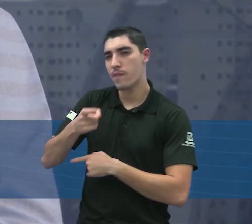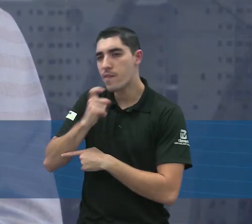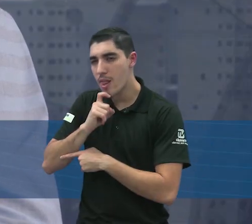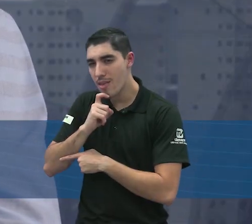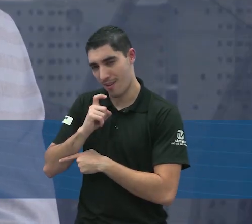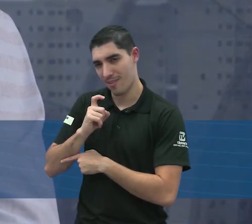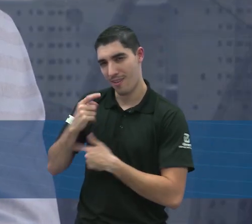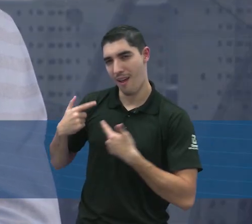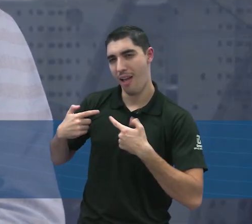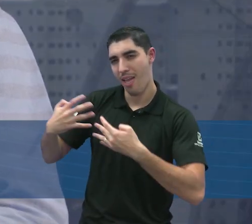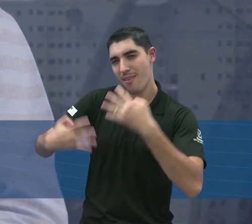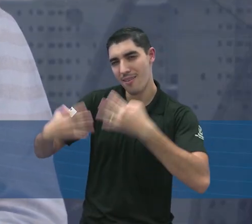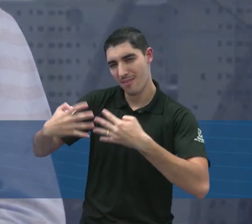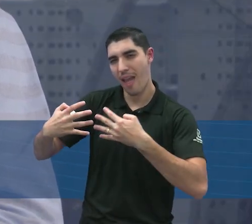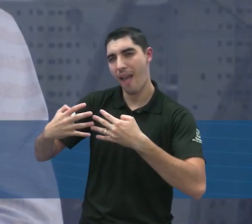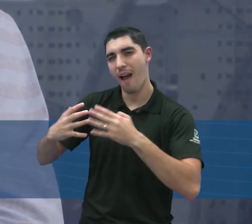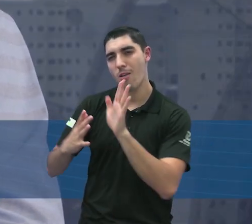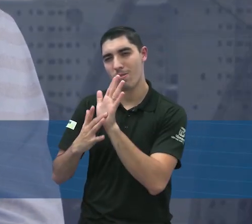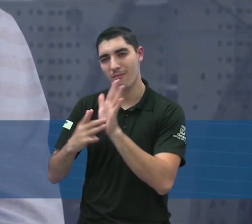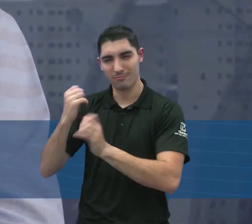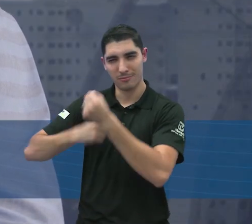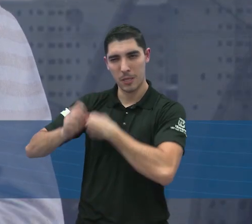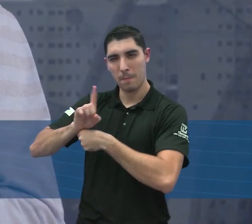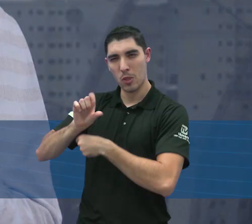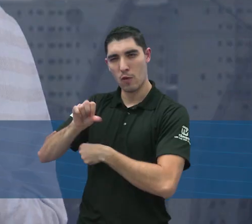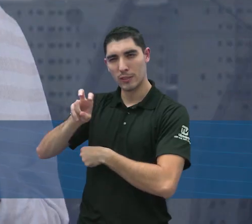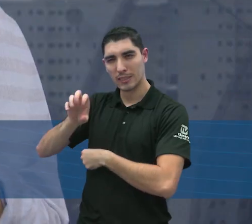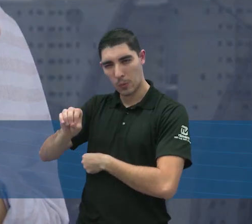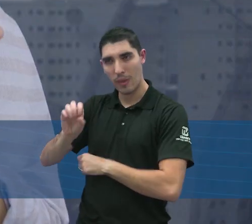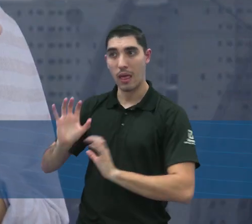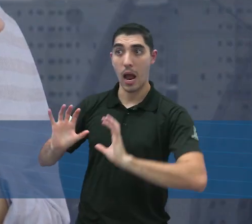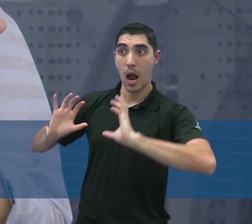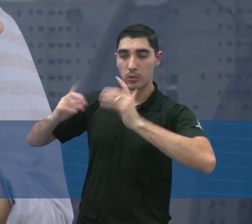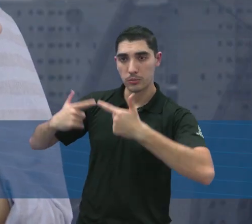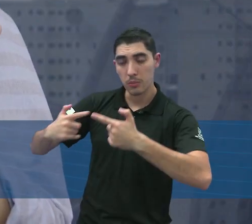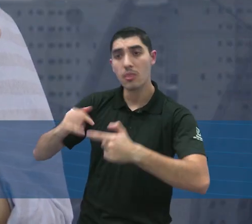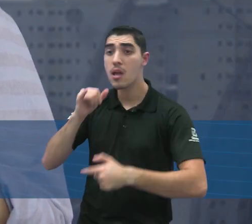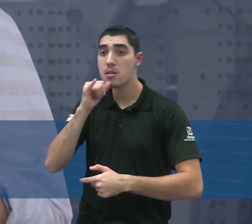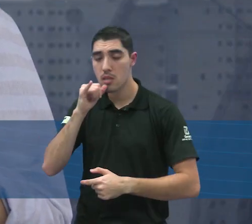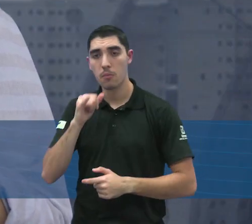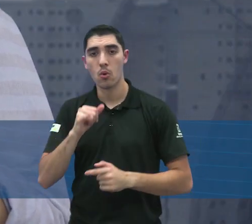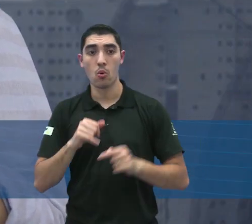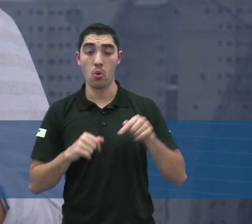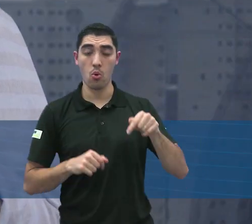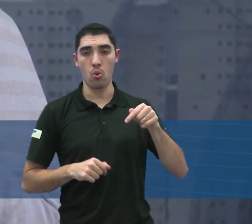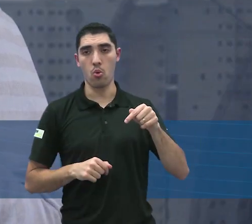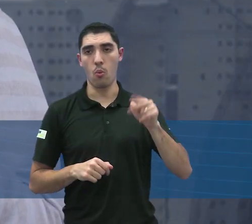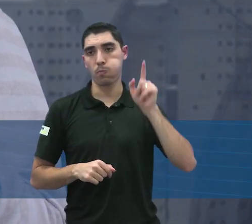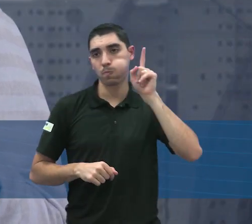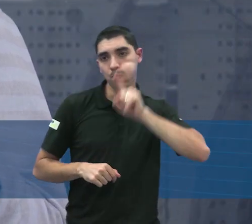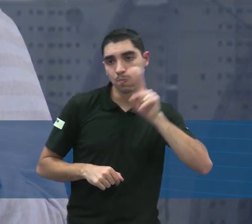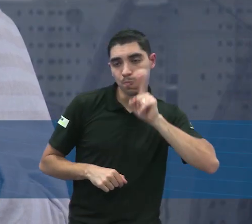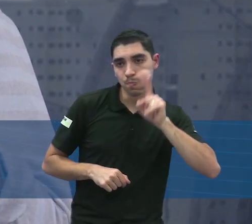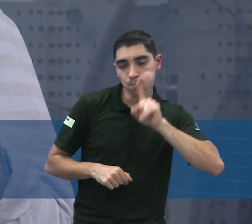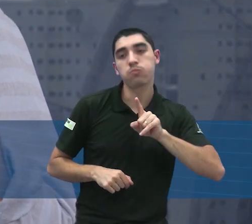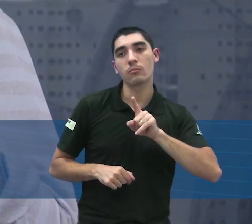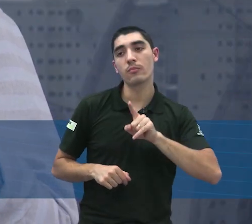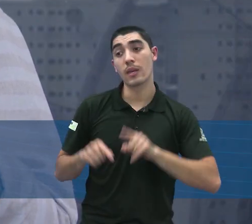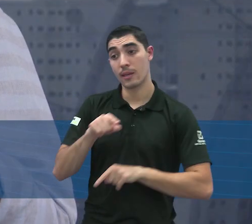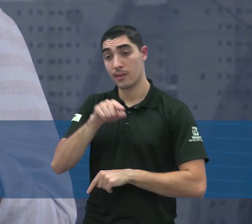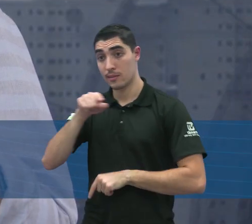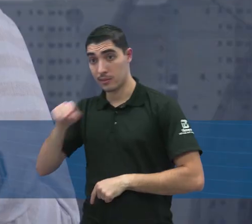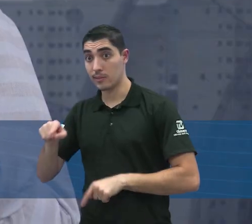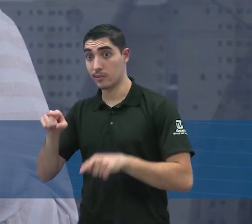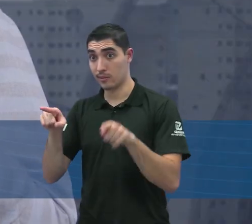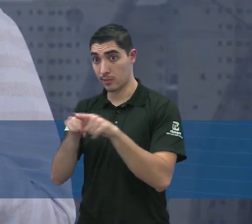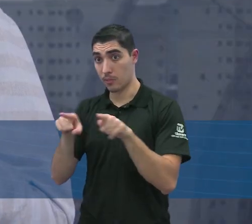seu auge, no caso, anos 50, e que tanto os Estados Unidos quanto na época a União Soviética tinham uma visão de